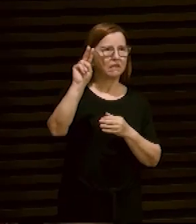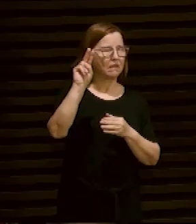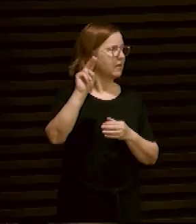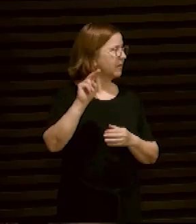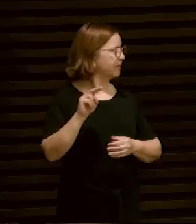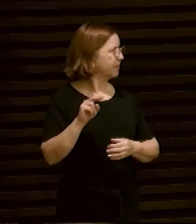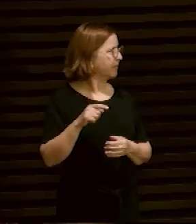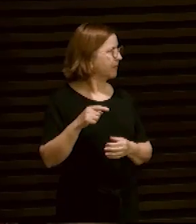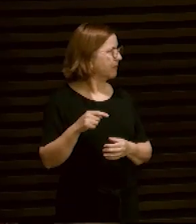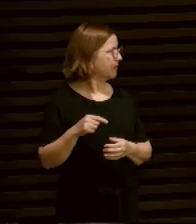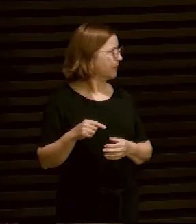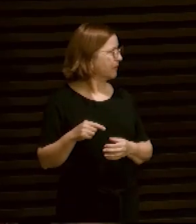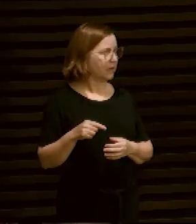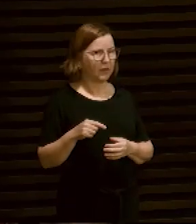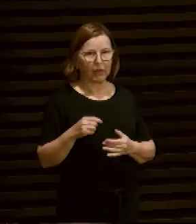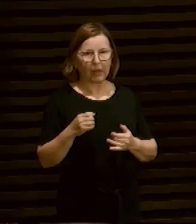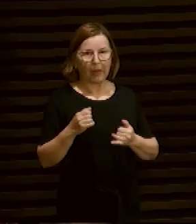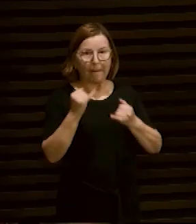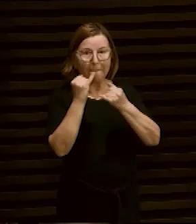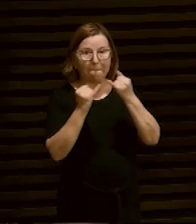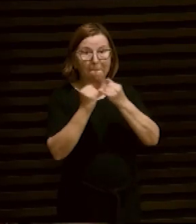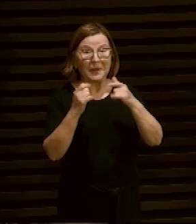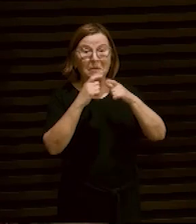quase 3 vezes maior do que ela é.